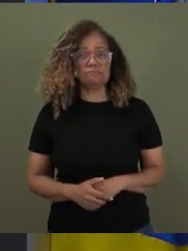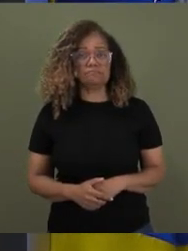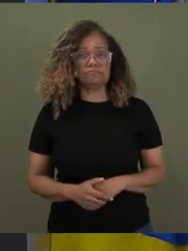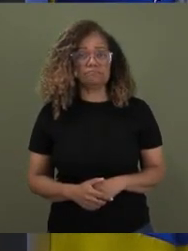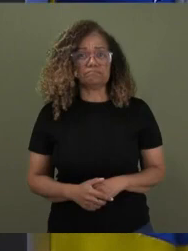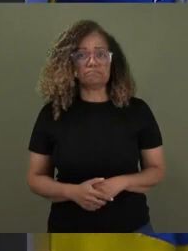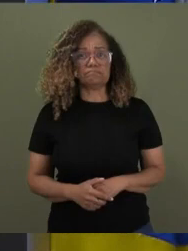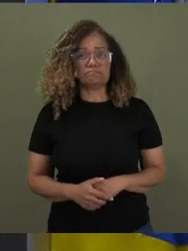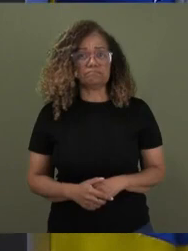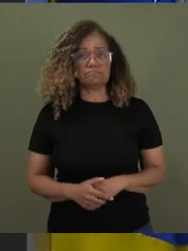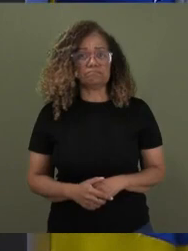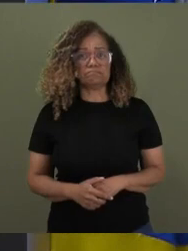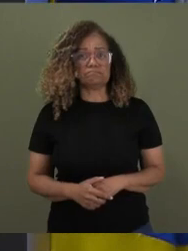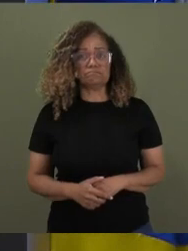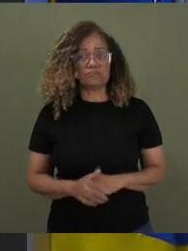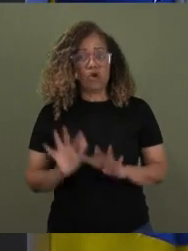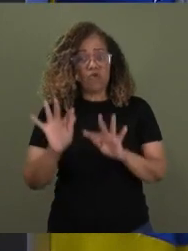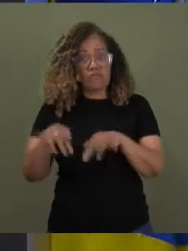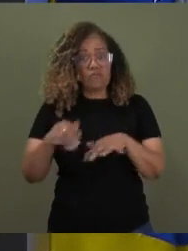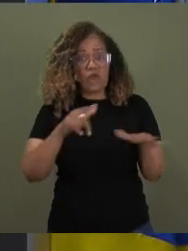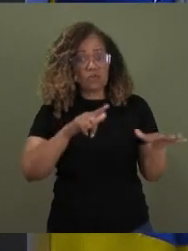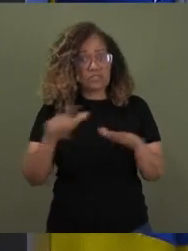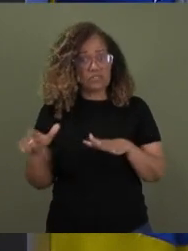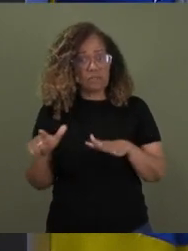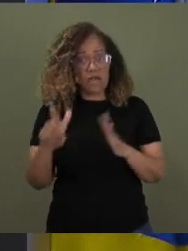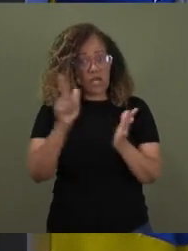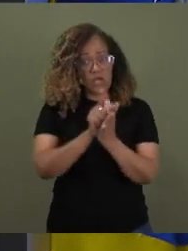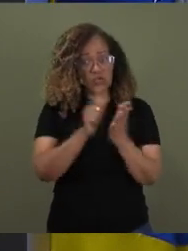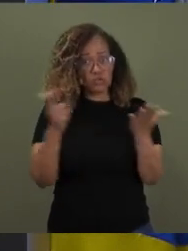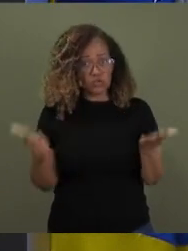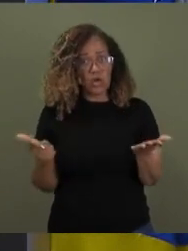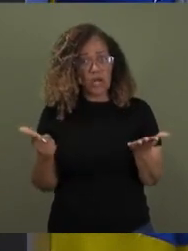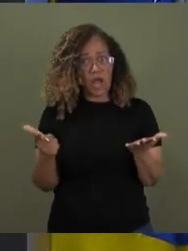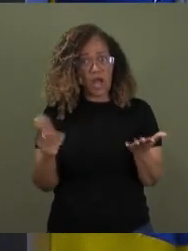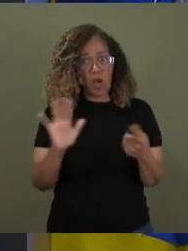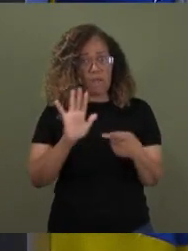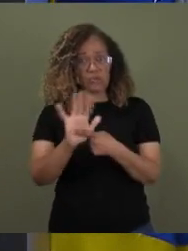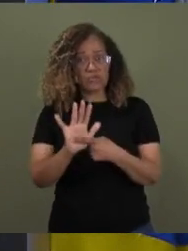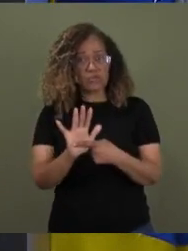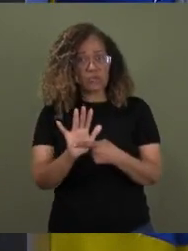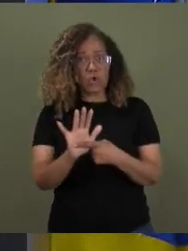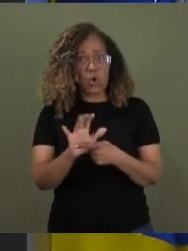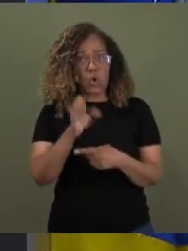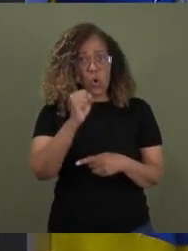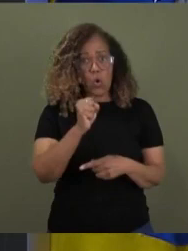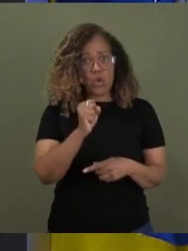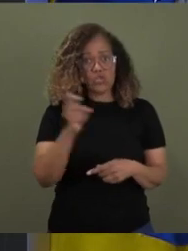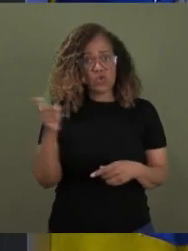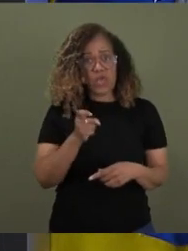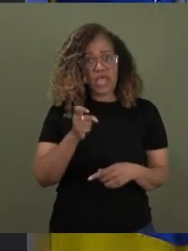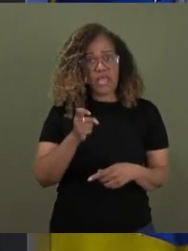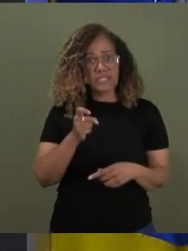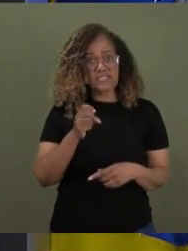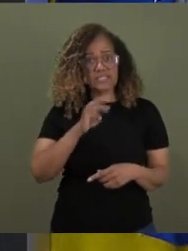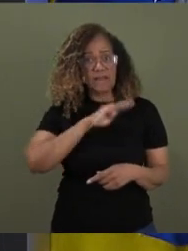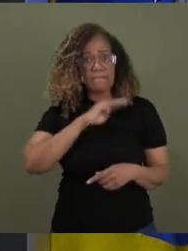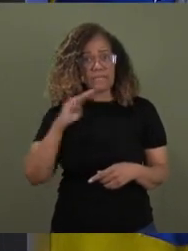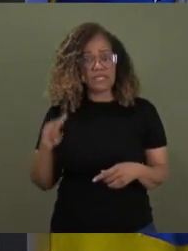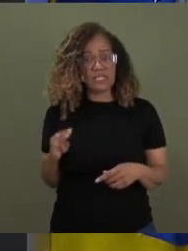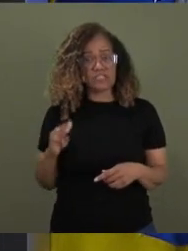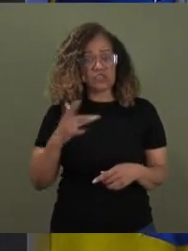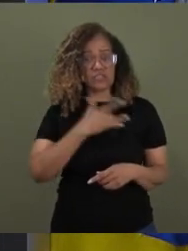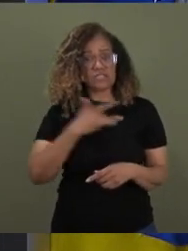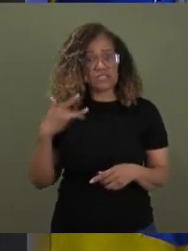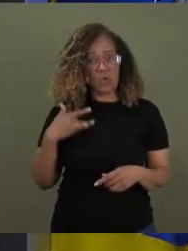fato, nesse final de semana, no jornal Folha de São Paulo, 8 ex-ministros da saúde